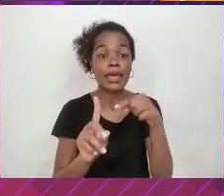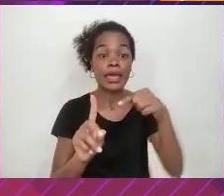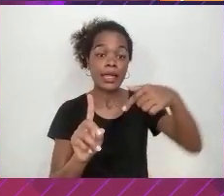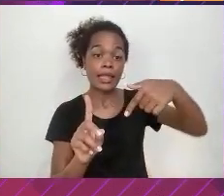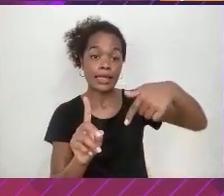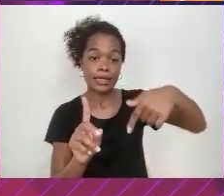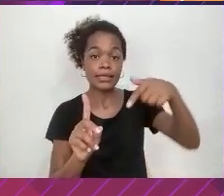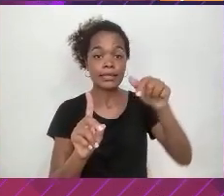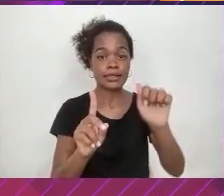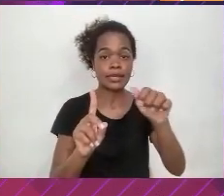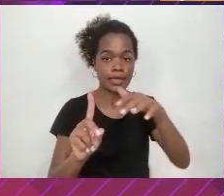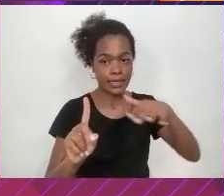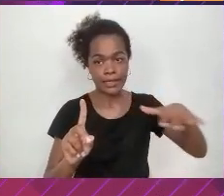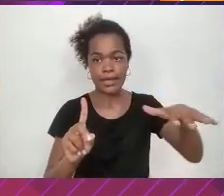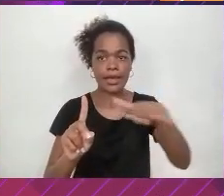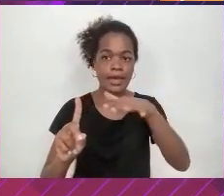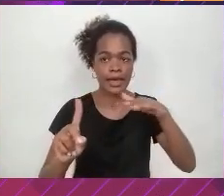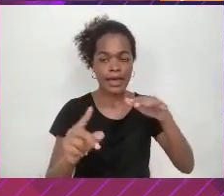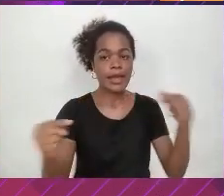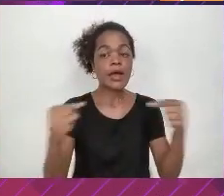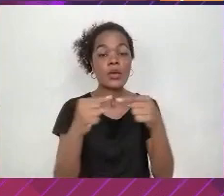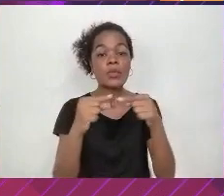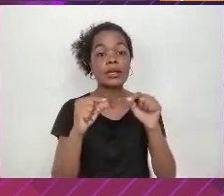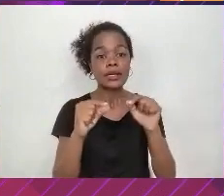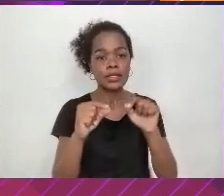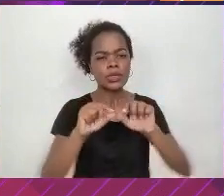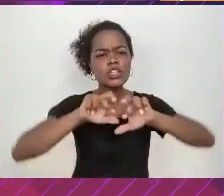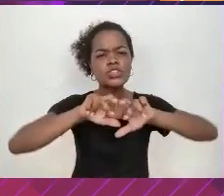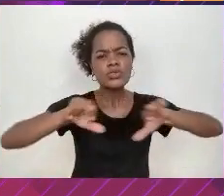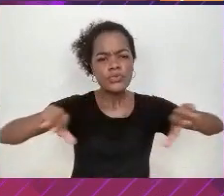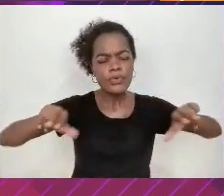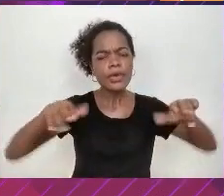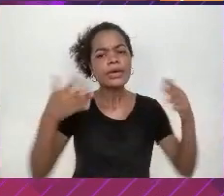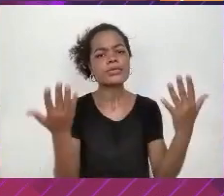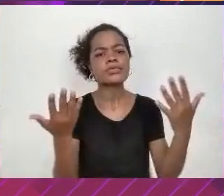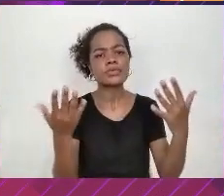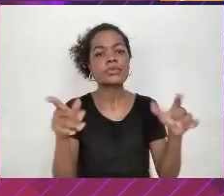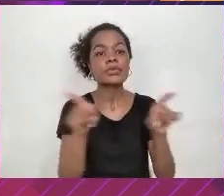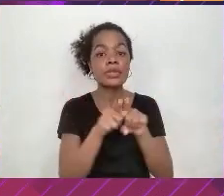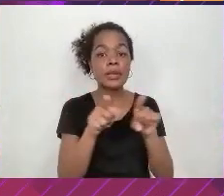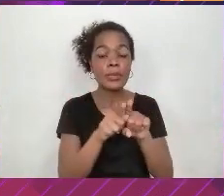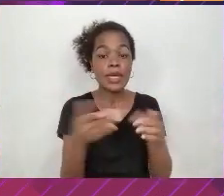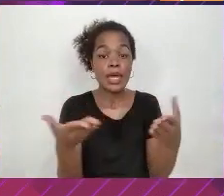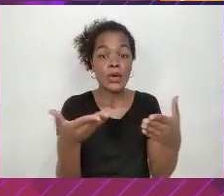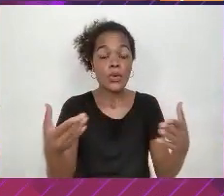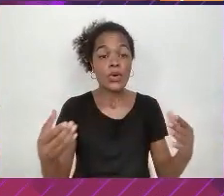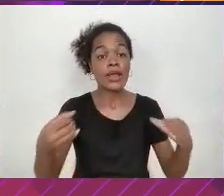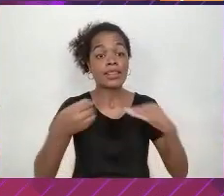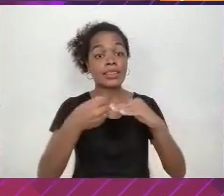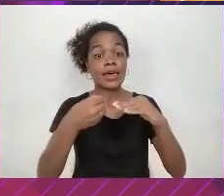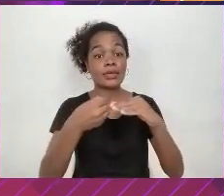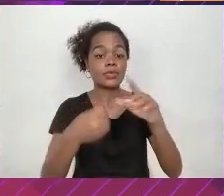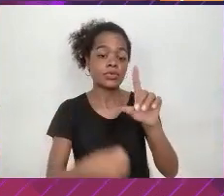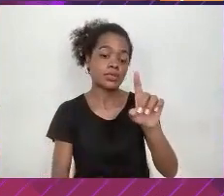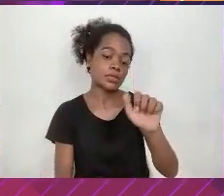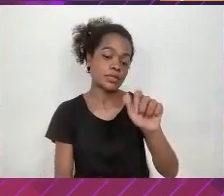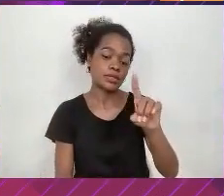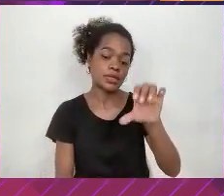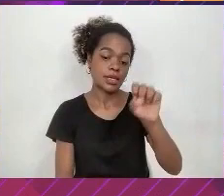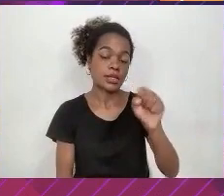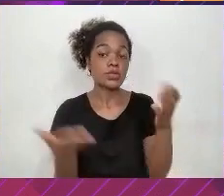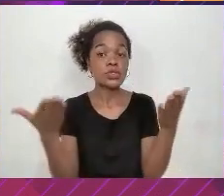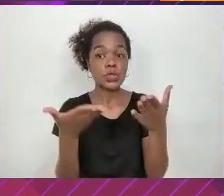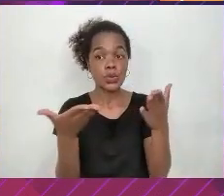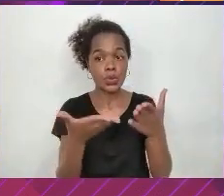Sensidia, que é diretamente ligada aí com microserviços, né? E está ligando um pouquinho com dados agora, que é o que eu vim falar hoje aqui no